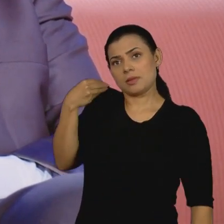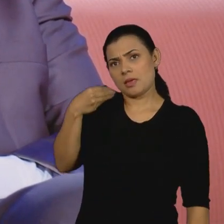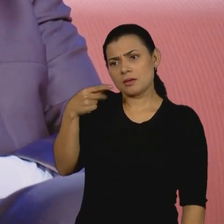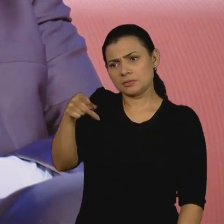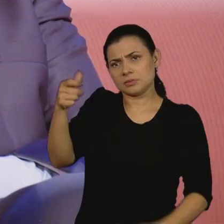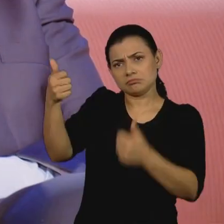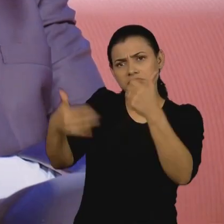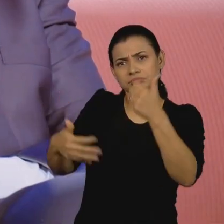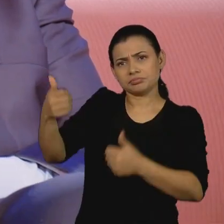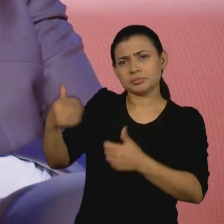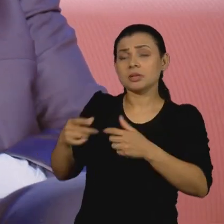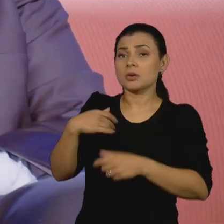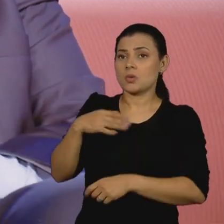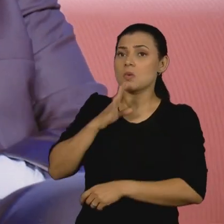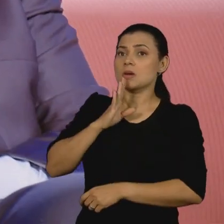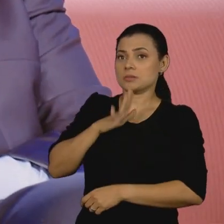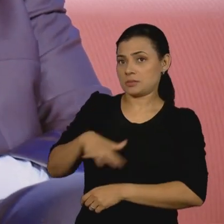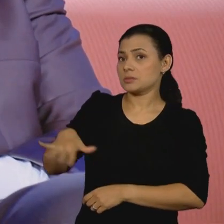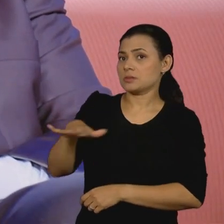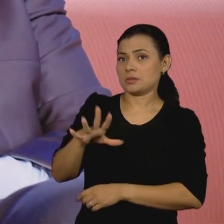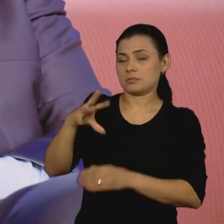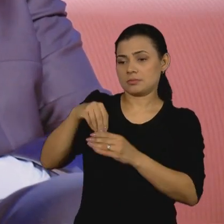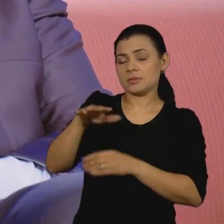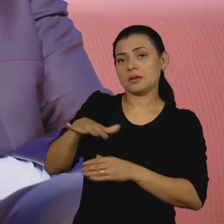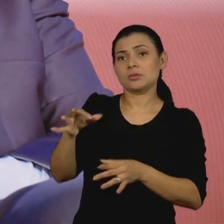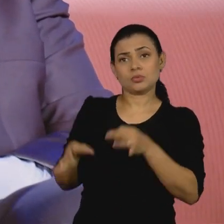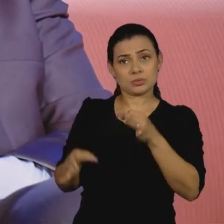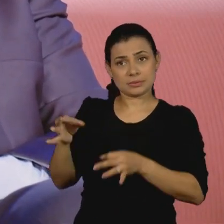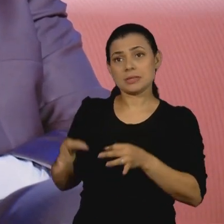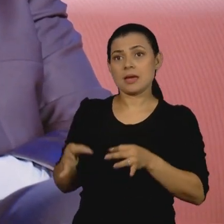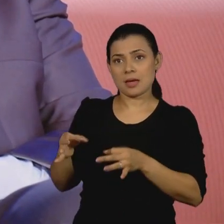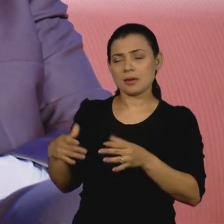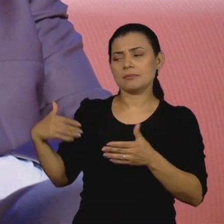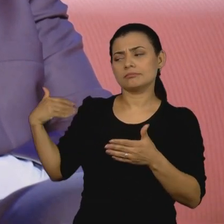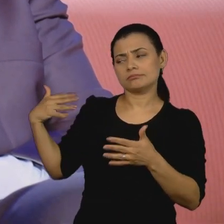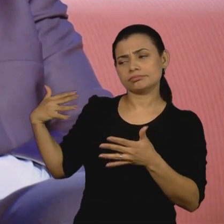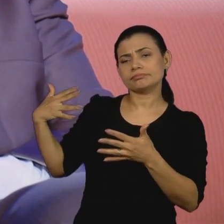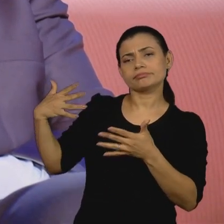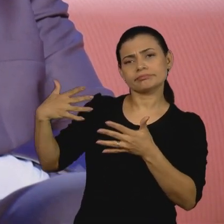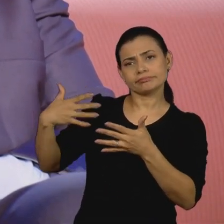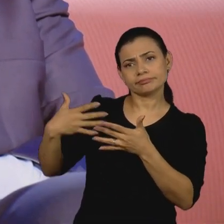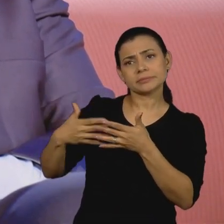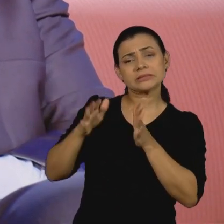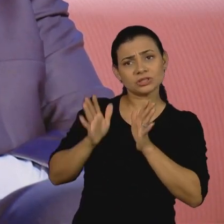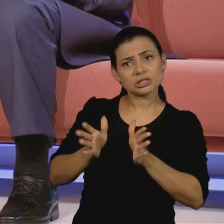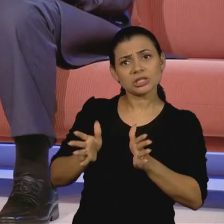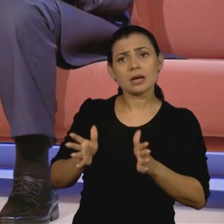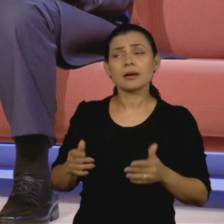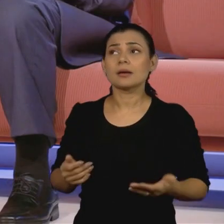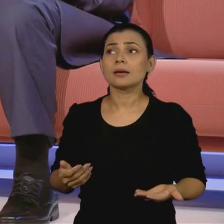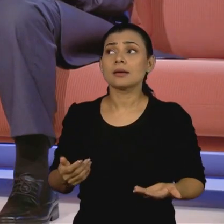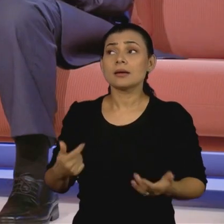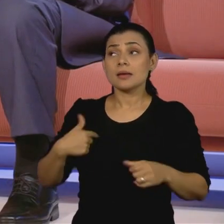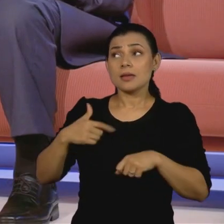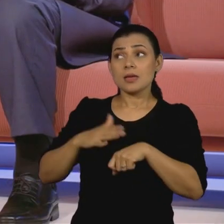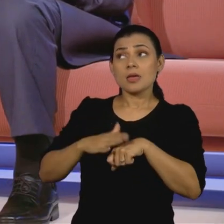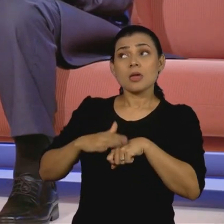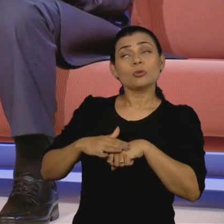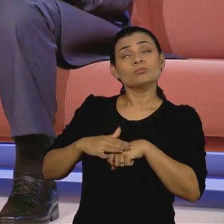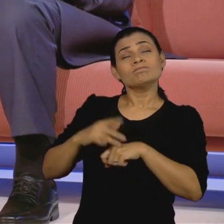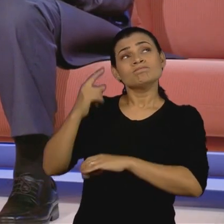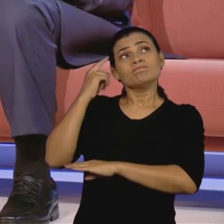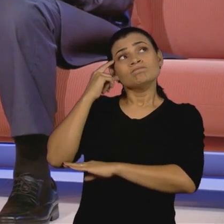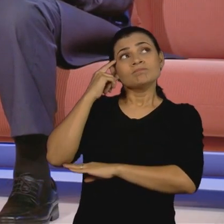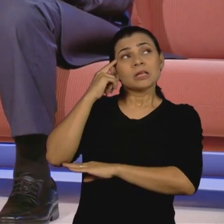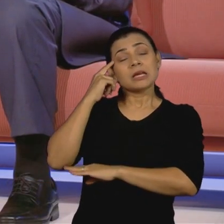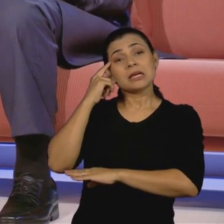você falou, conhecendo por dentro o judiciário, ao longo desse tempo todo, eu consigo colocar de